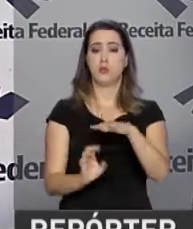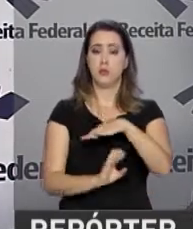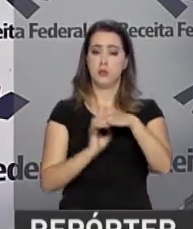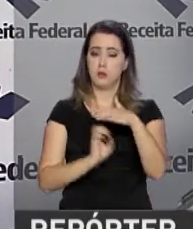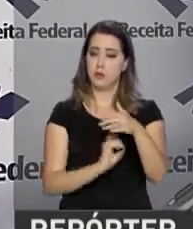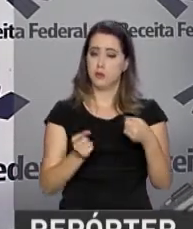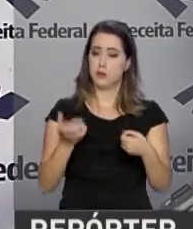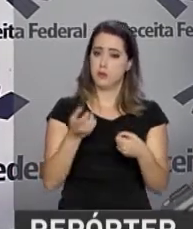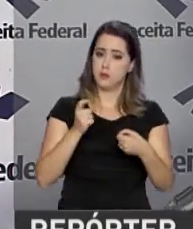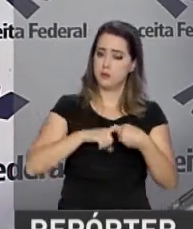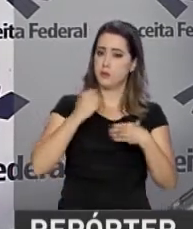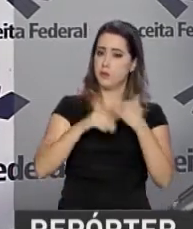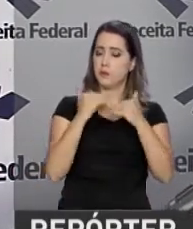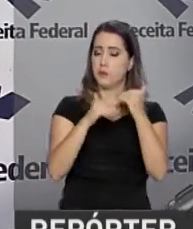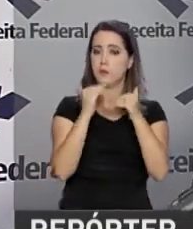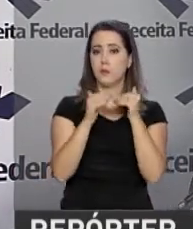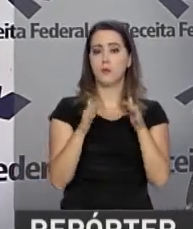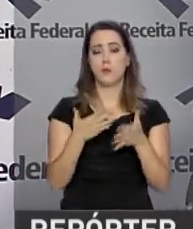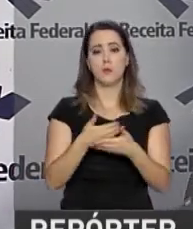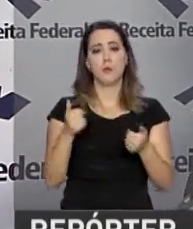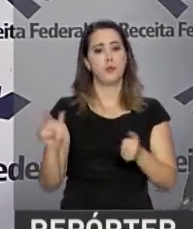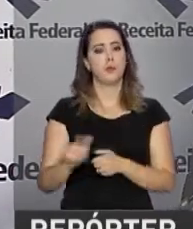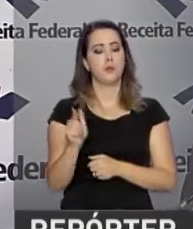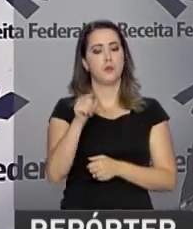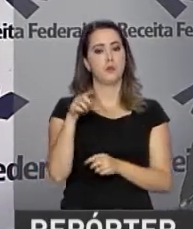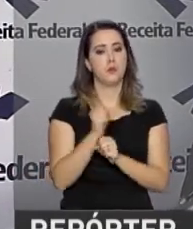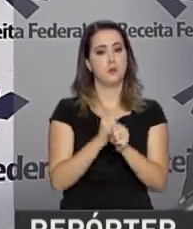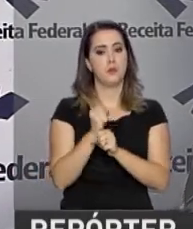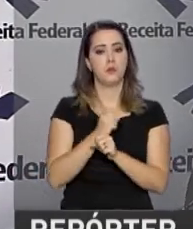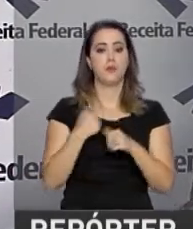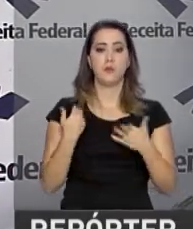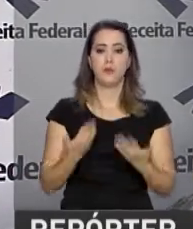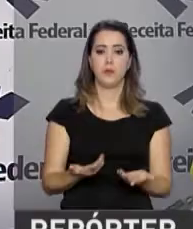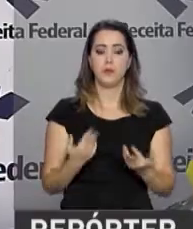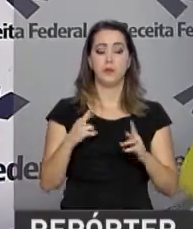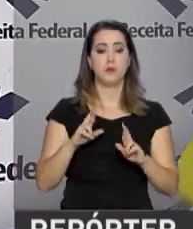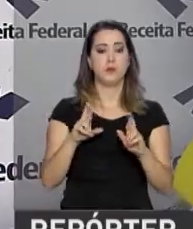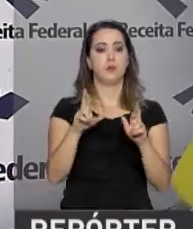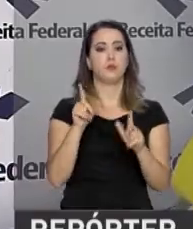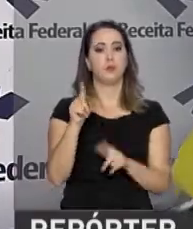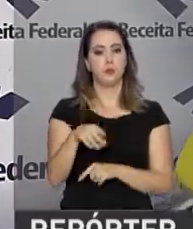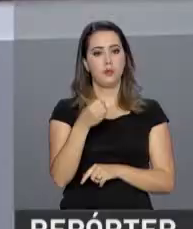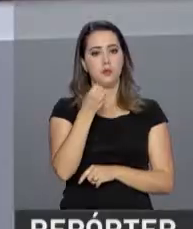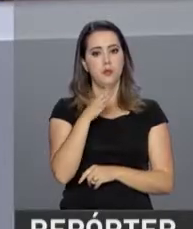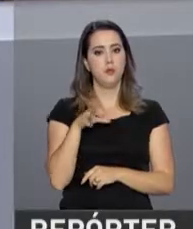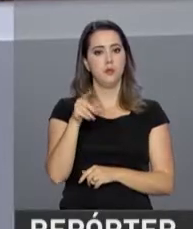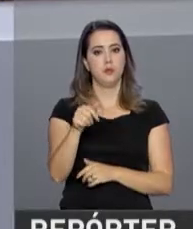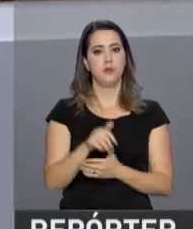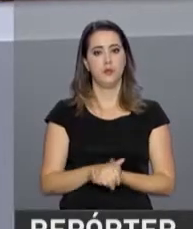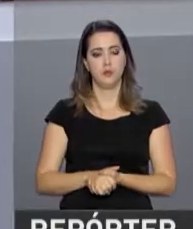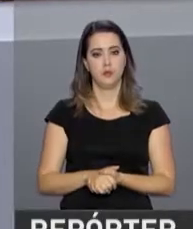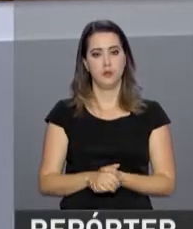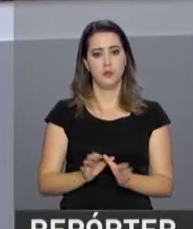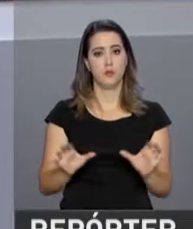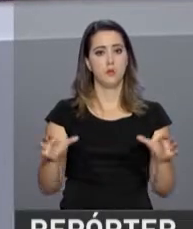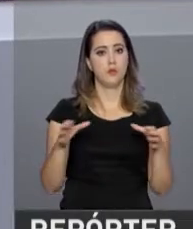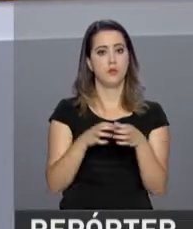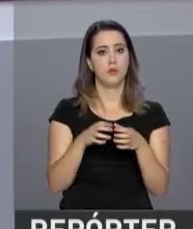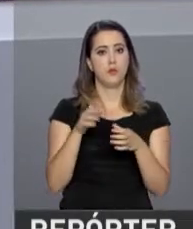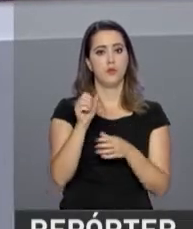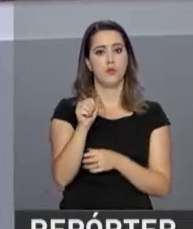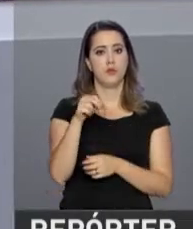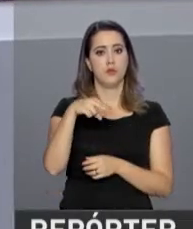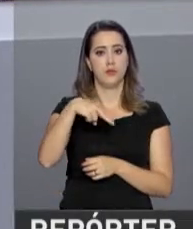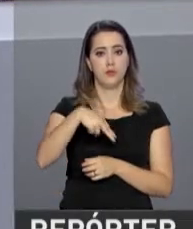retorno de retomada de realização os melhores lucros este ano e essa perspectiva favorável para todos a agência nacional